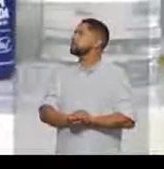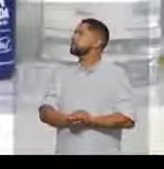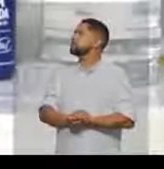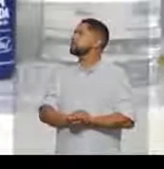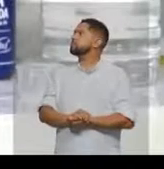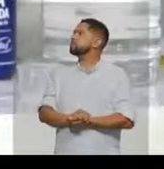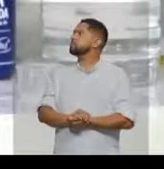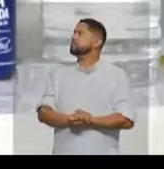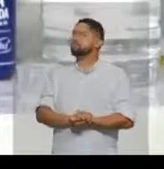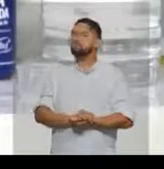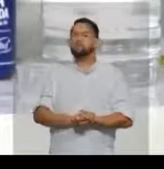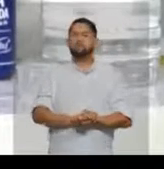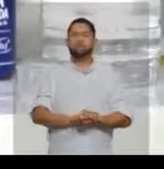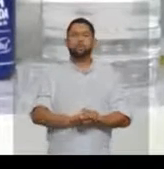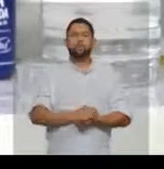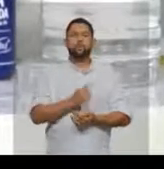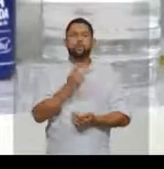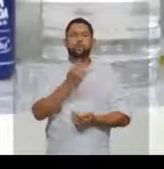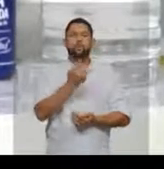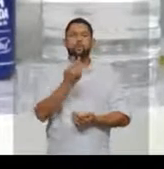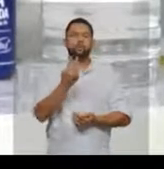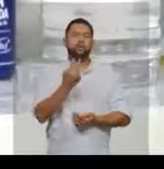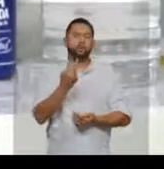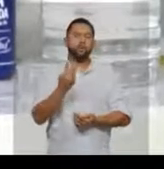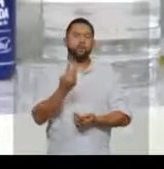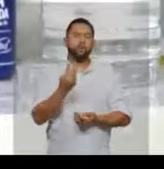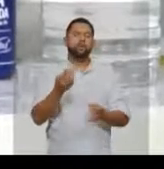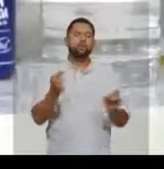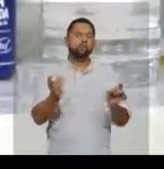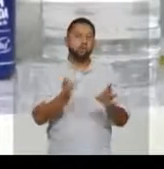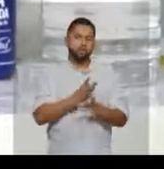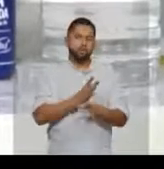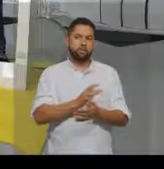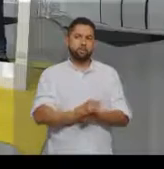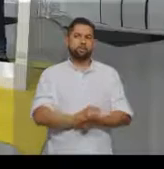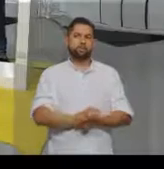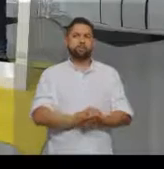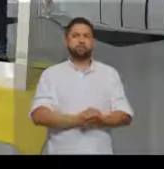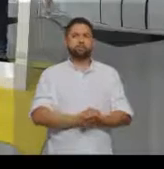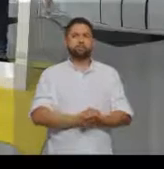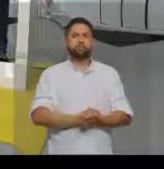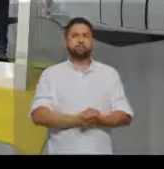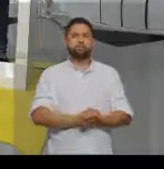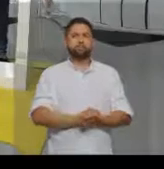E aqui 3, ok?